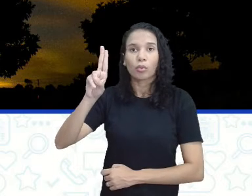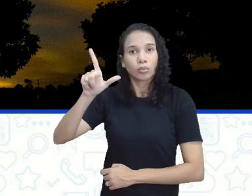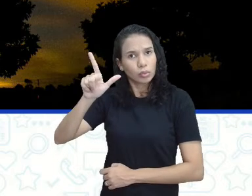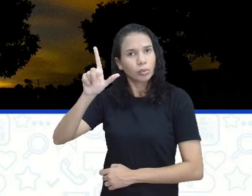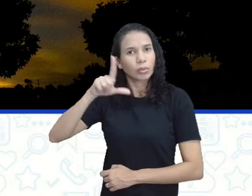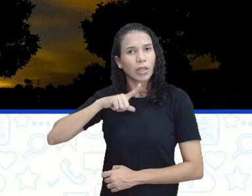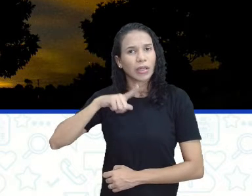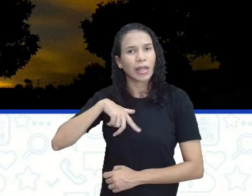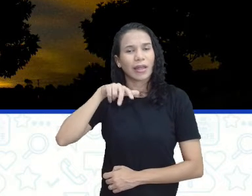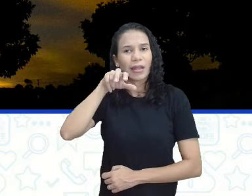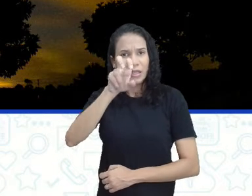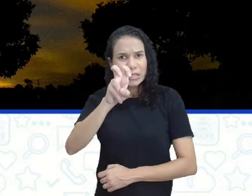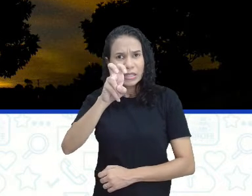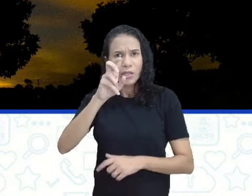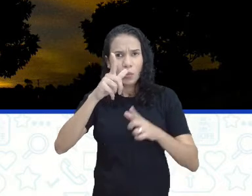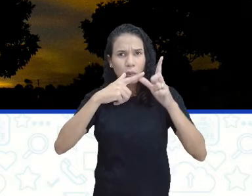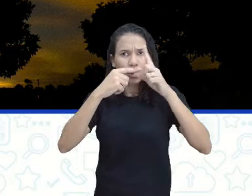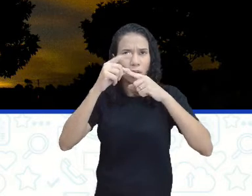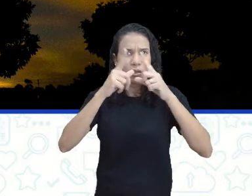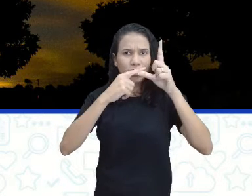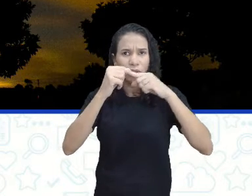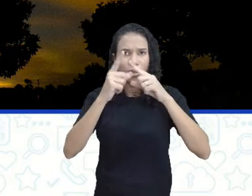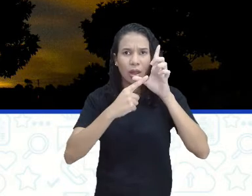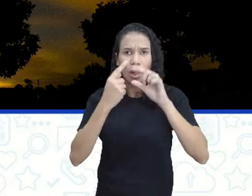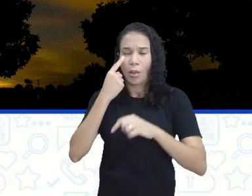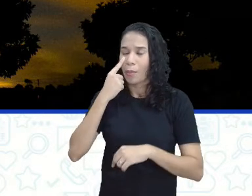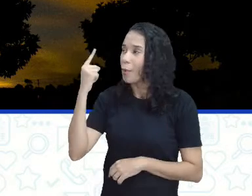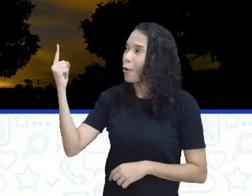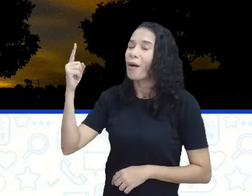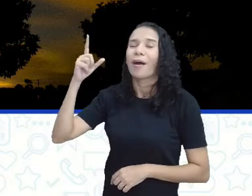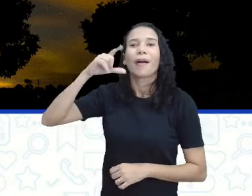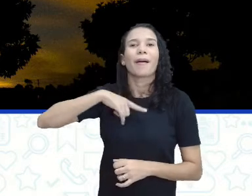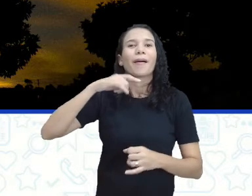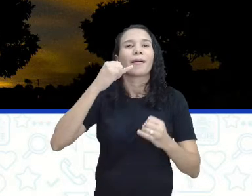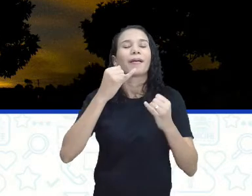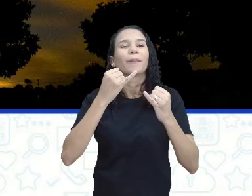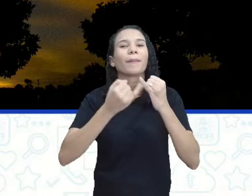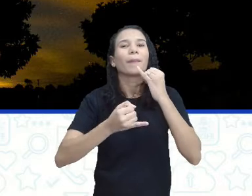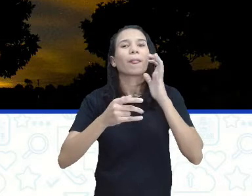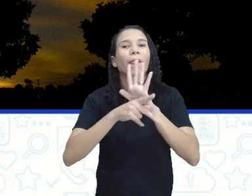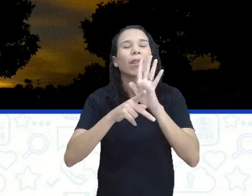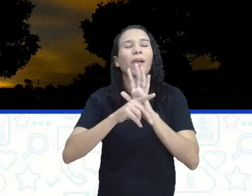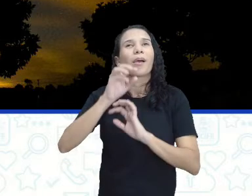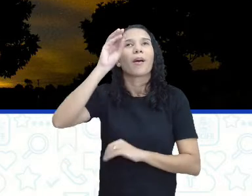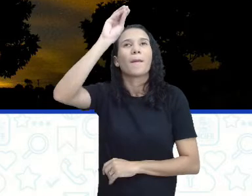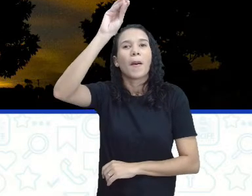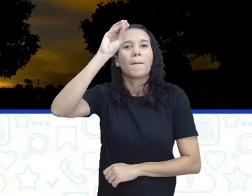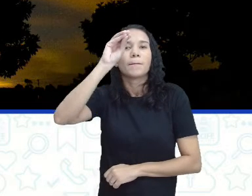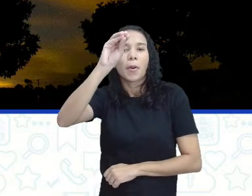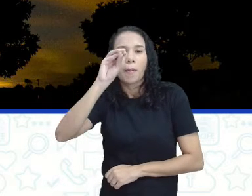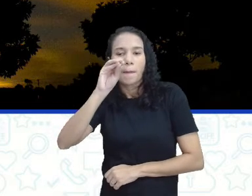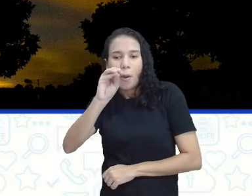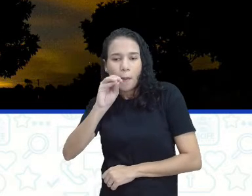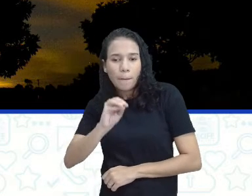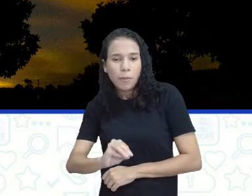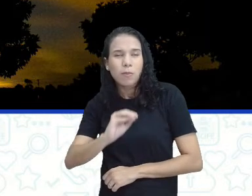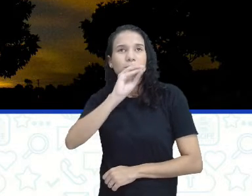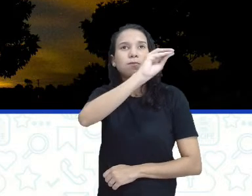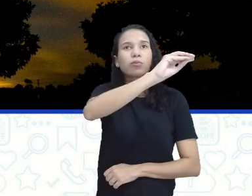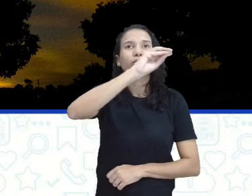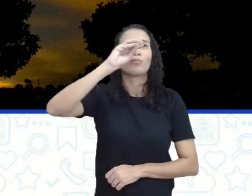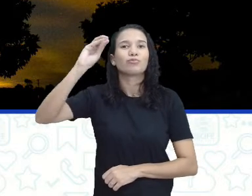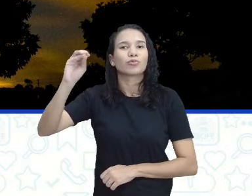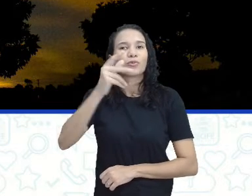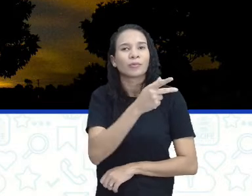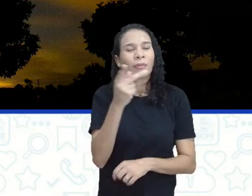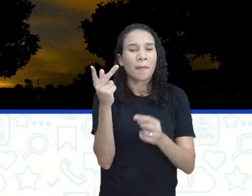estrelinhas que vão formar esse cruzeiro. E agora, ó, tá vendo? Joguei aí esse desenho das estrelas em cima, ó, para